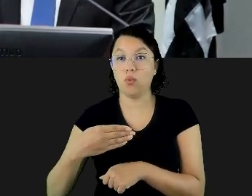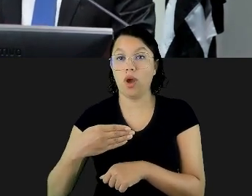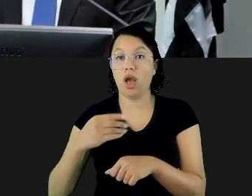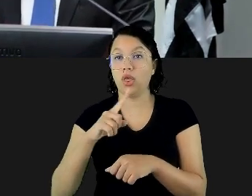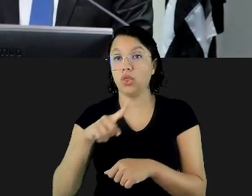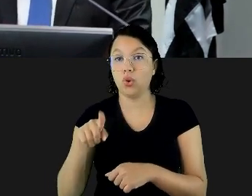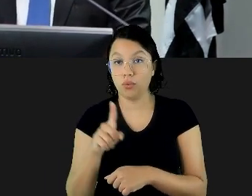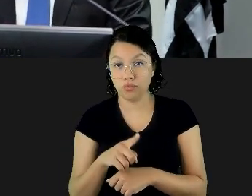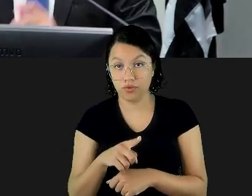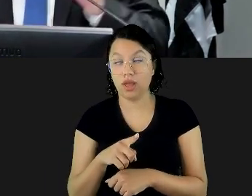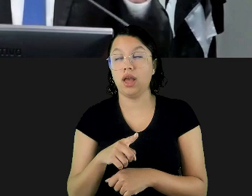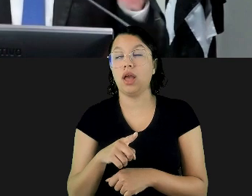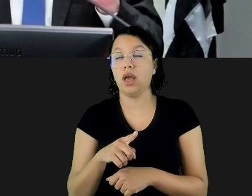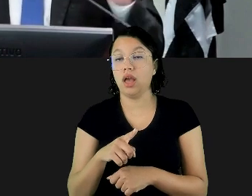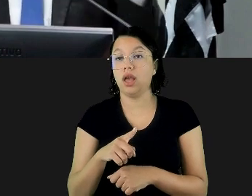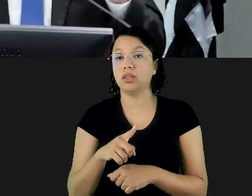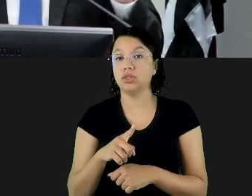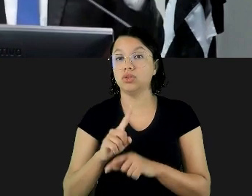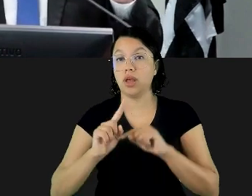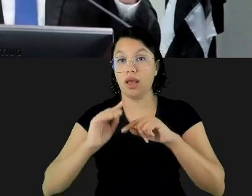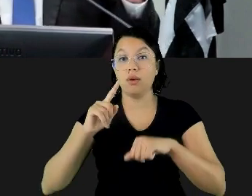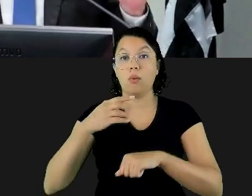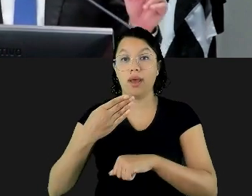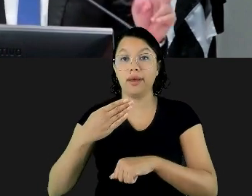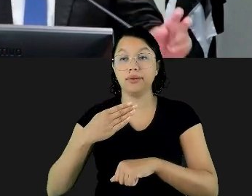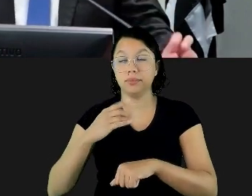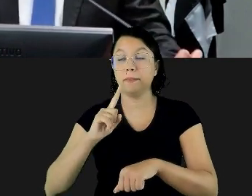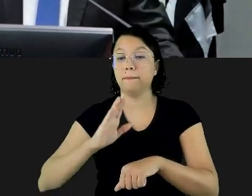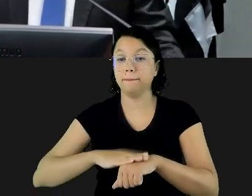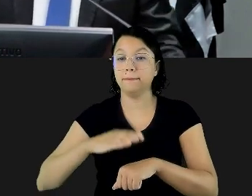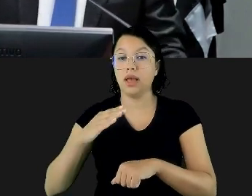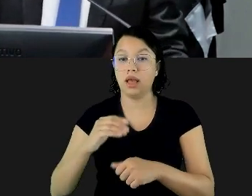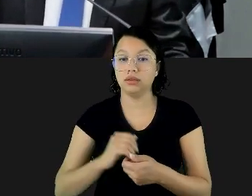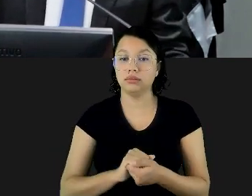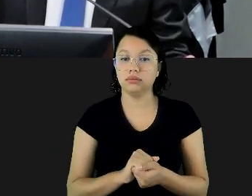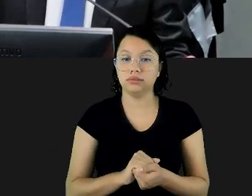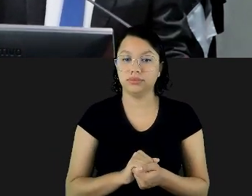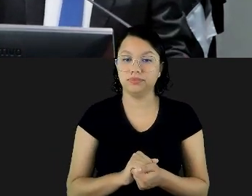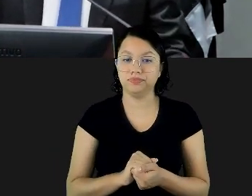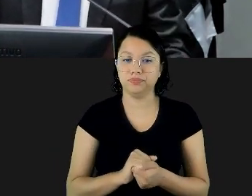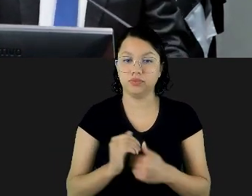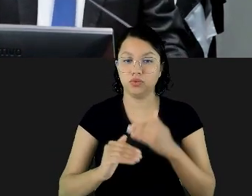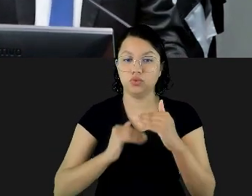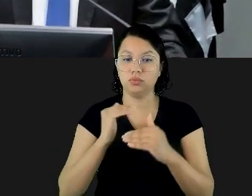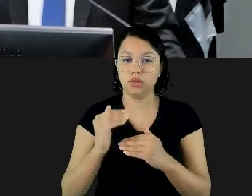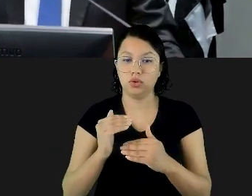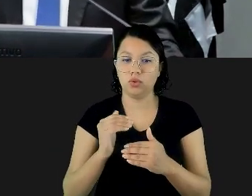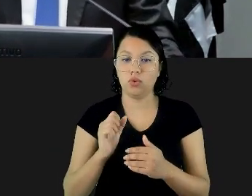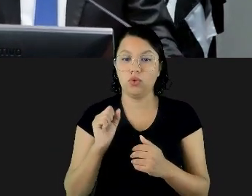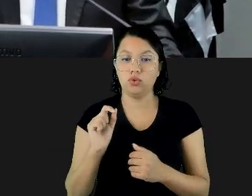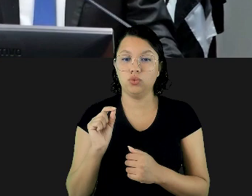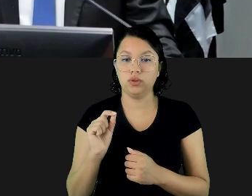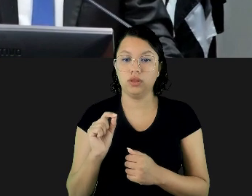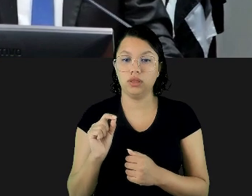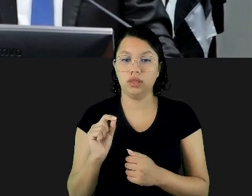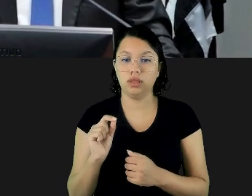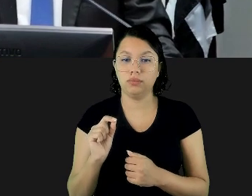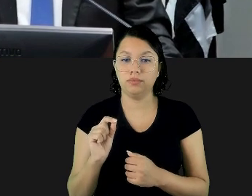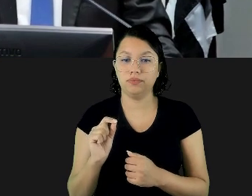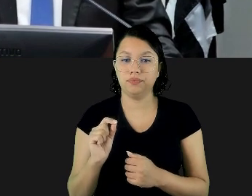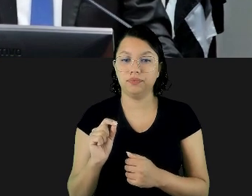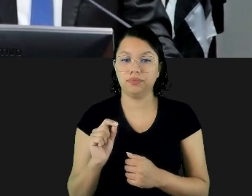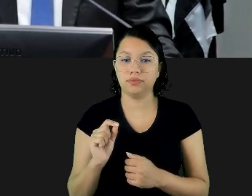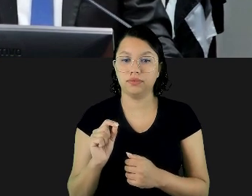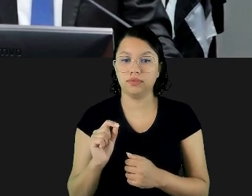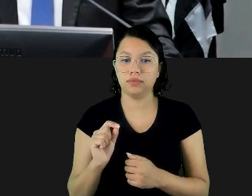Antofagasta e Iquique, que são os 2 portos principais lá do Chile. E uma coisa que eu aprendi, uma vez eu fui fazer uma palestra